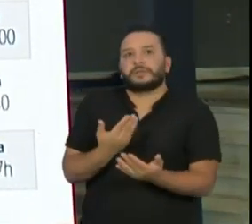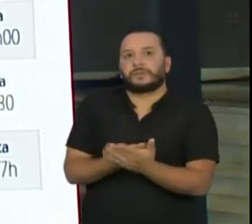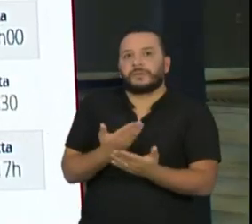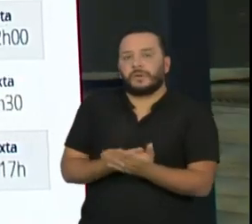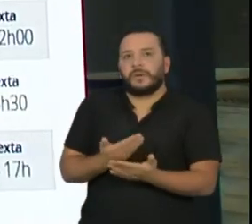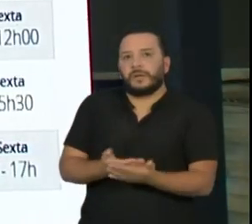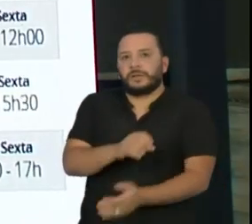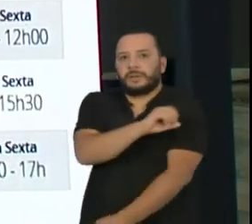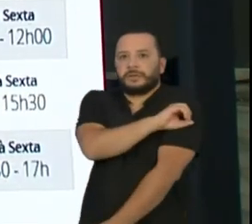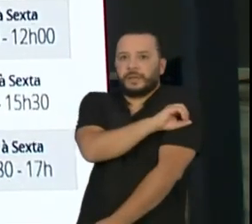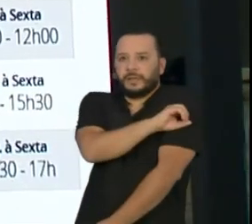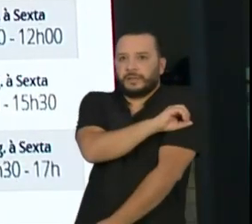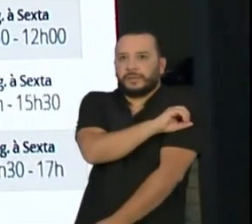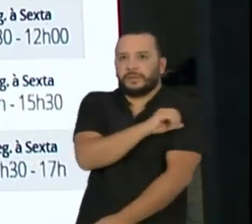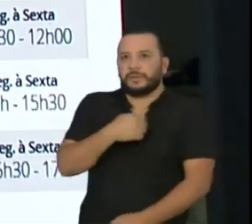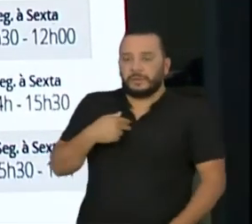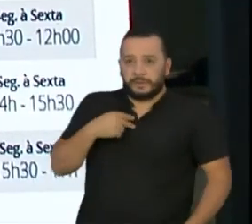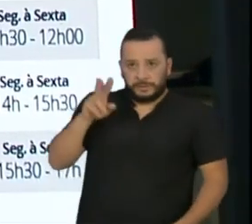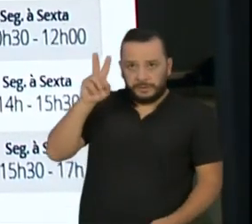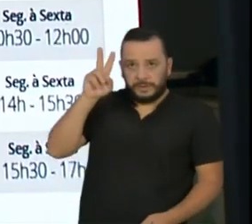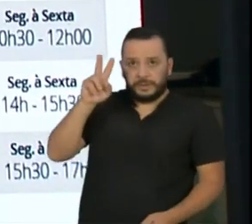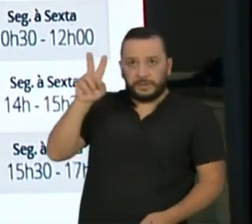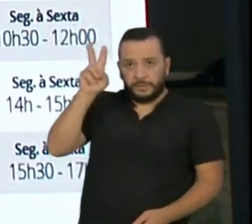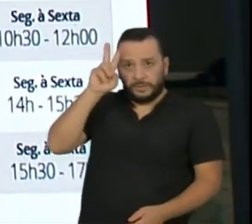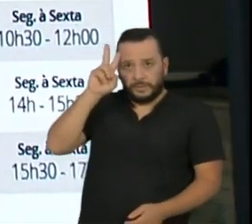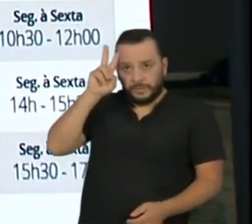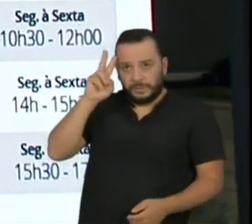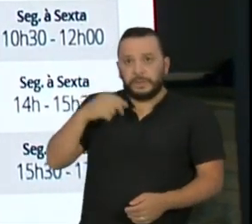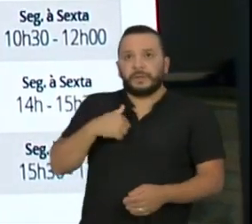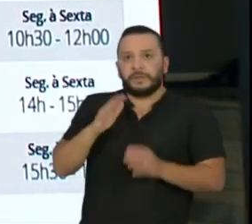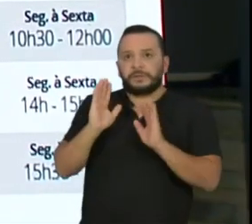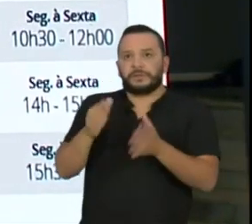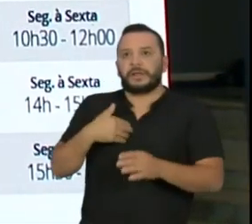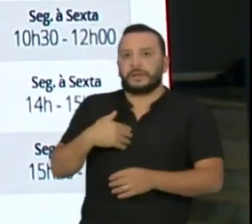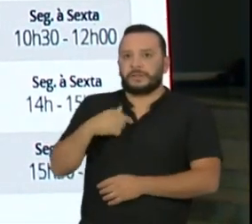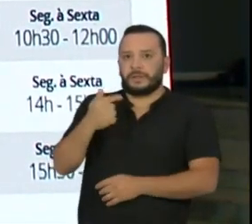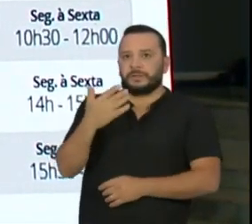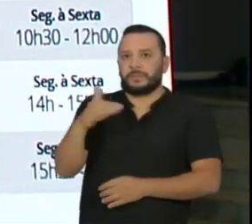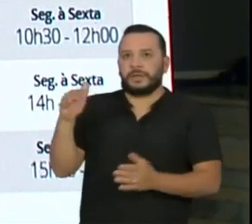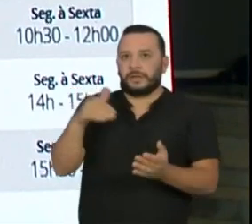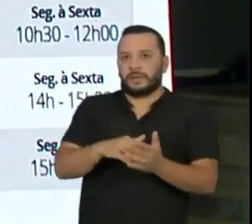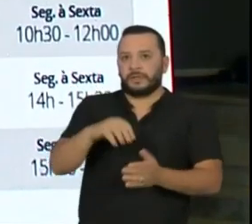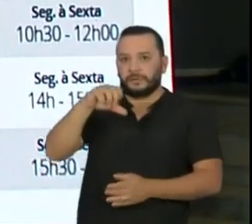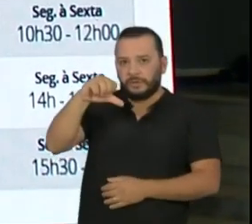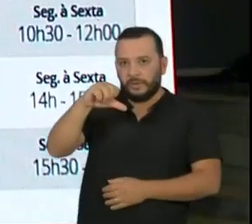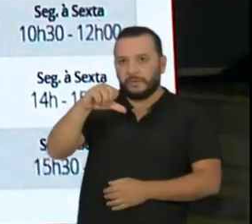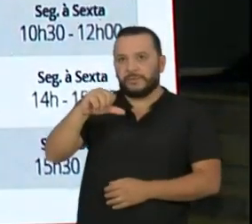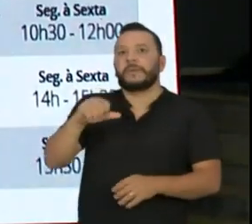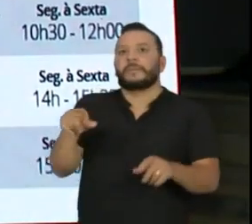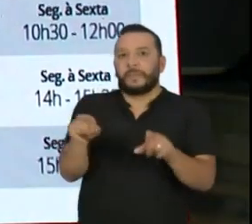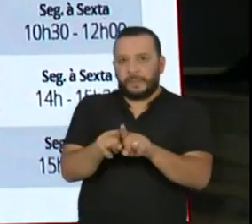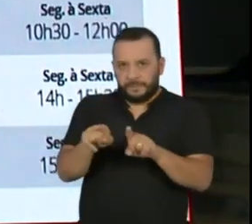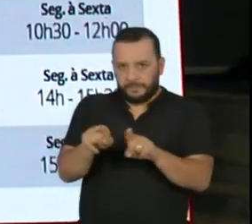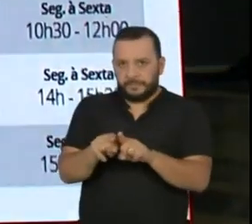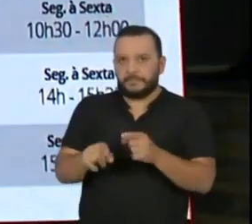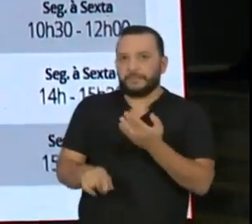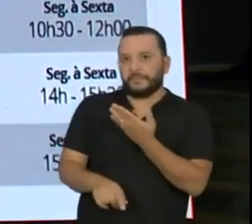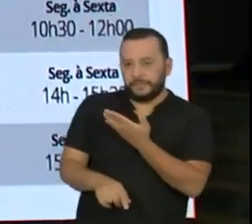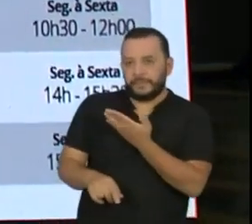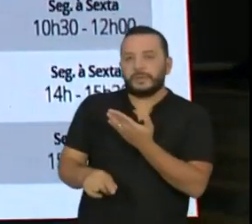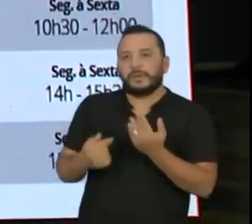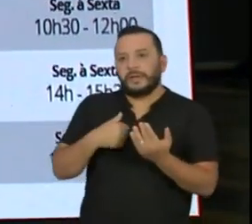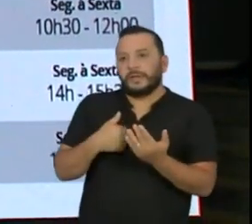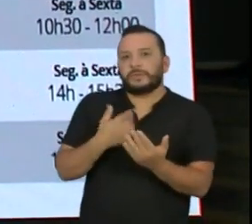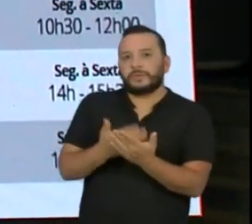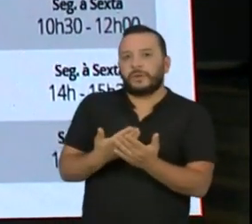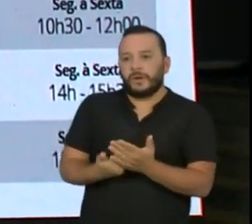será sempre da segunda-feira às 7h30 até às 9 horas. E aí mais atividades que a escola